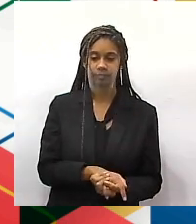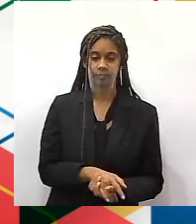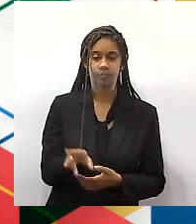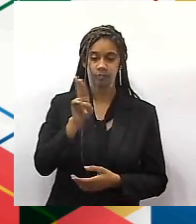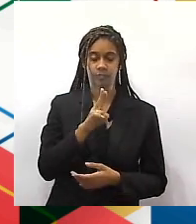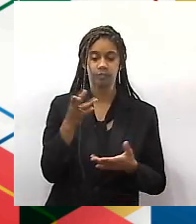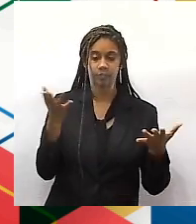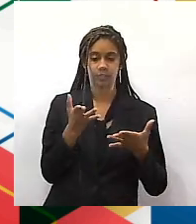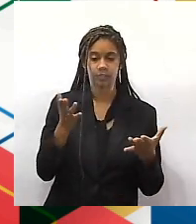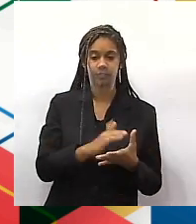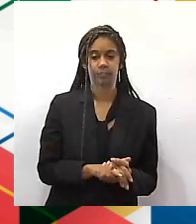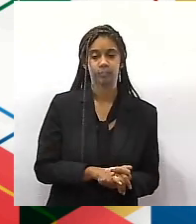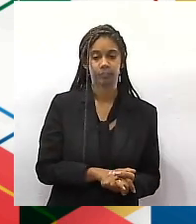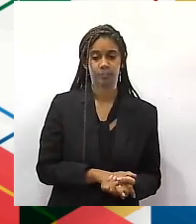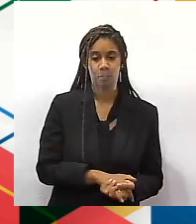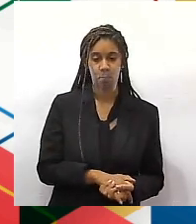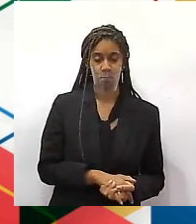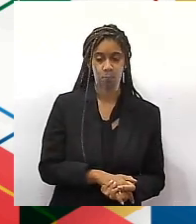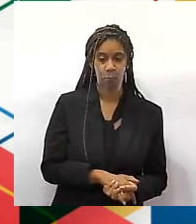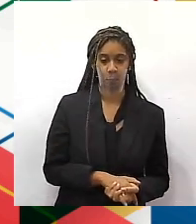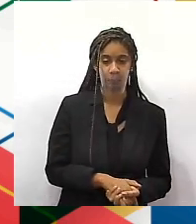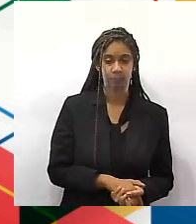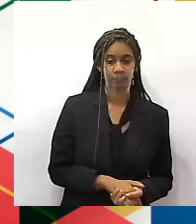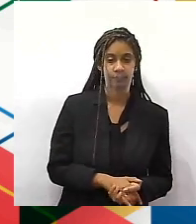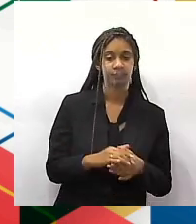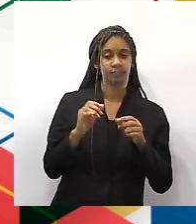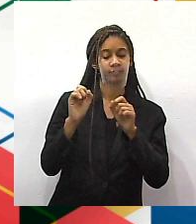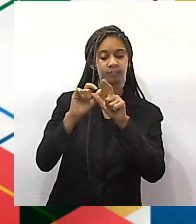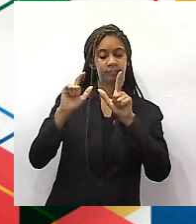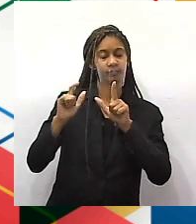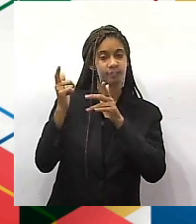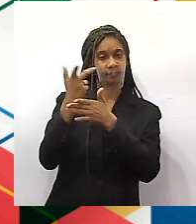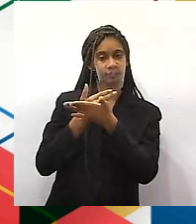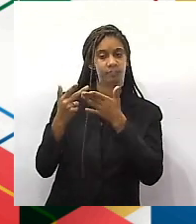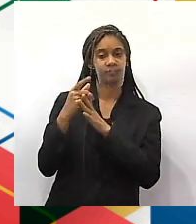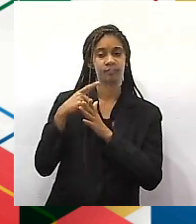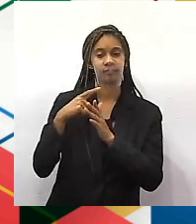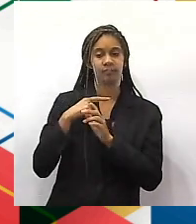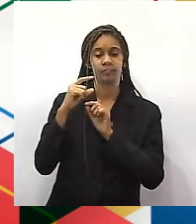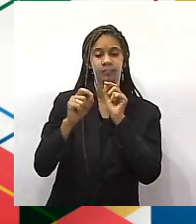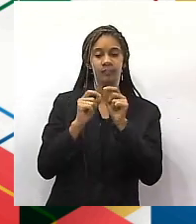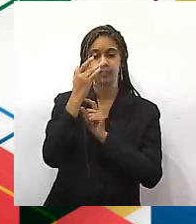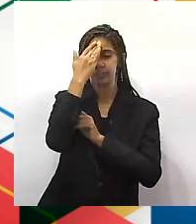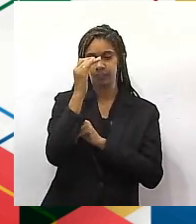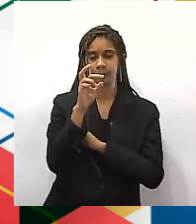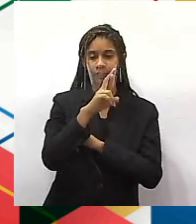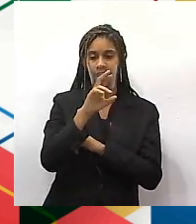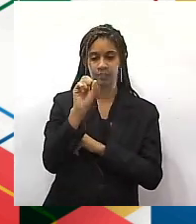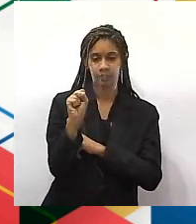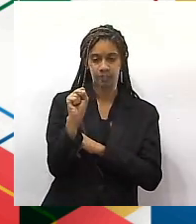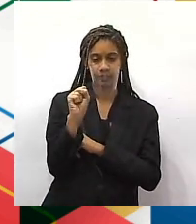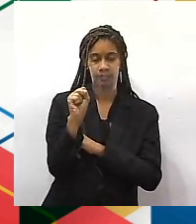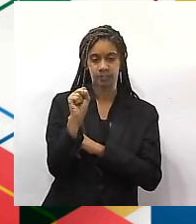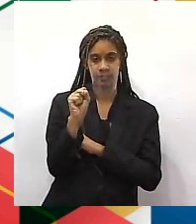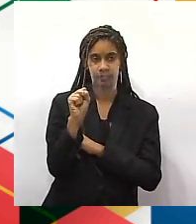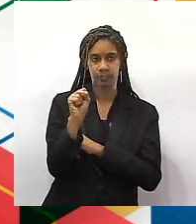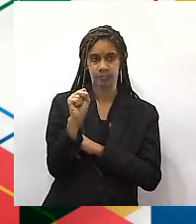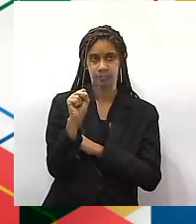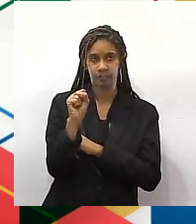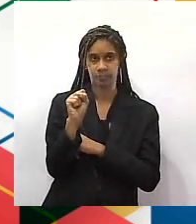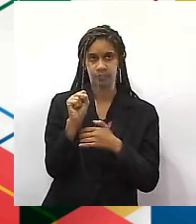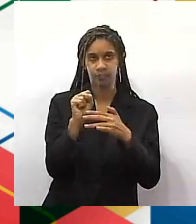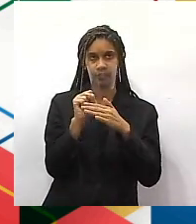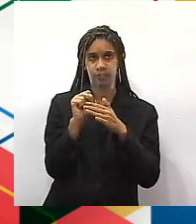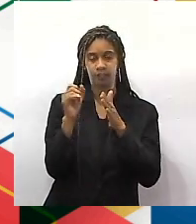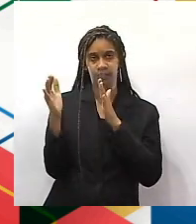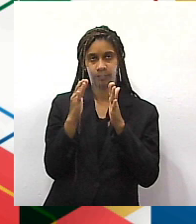nessa questão. Na figura a seguir, sabe-se que, aquilo que eu falei, RS é